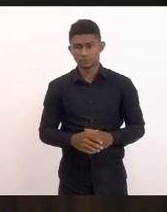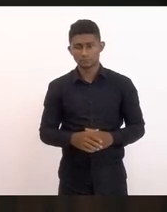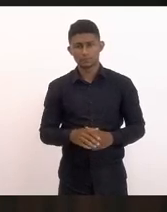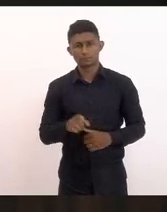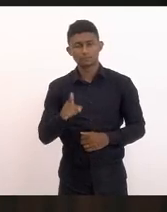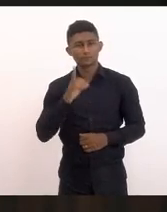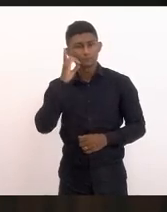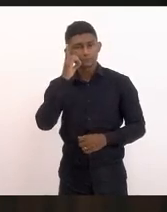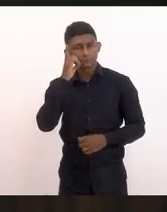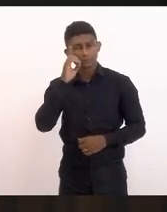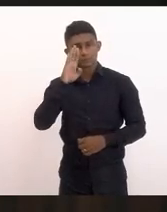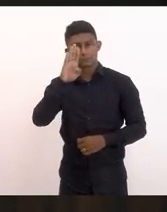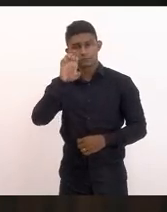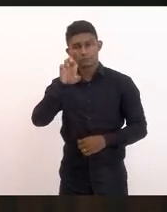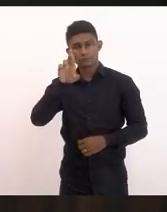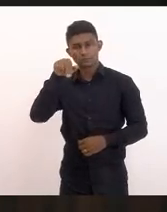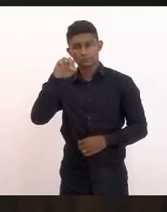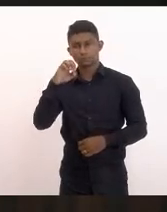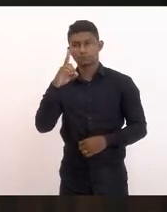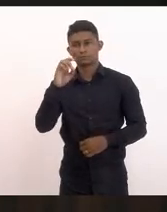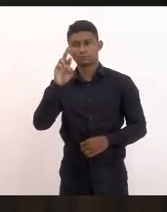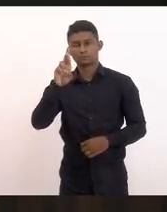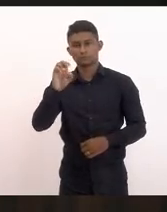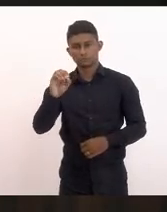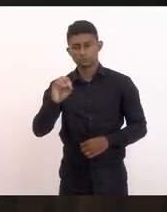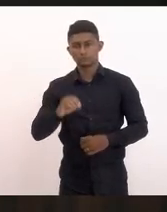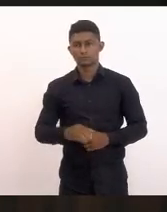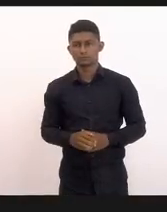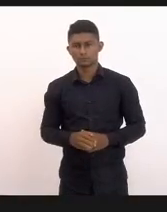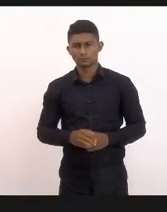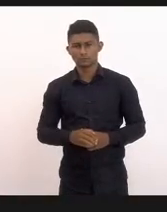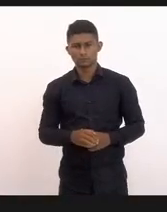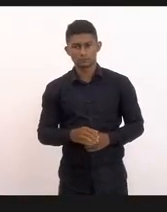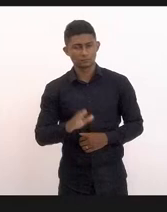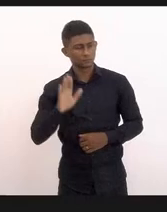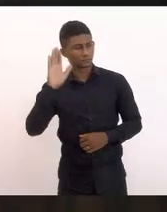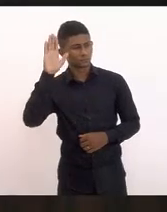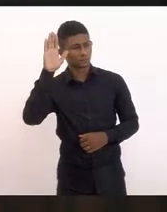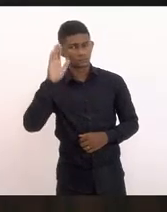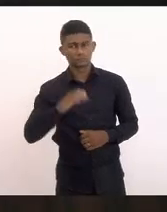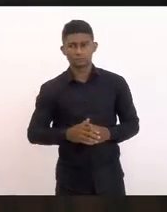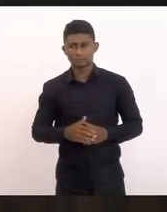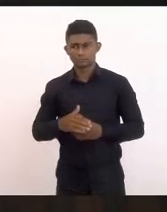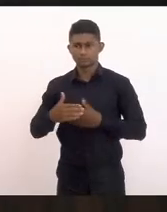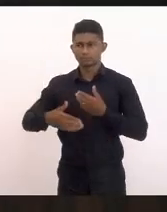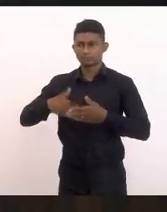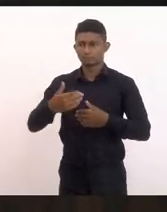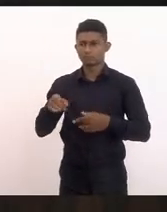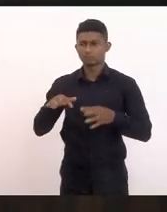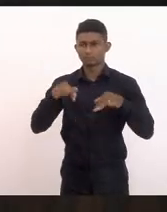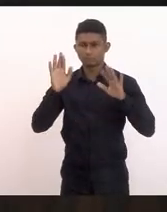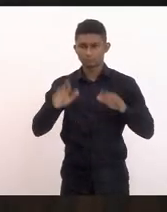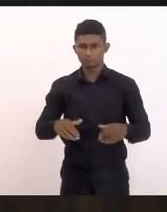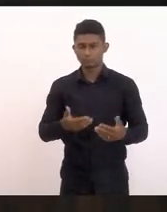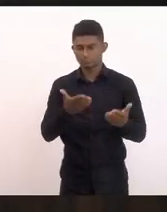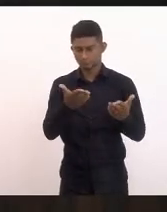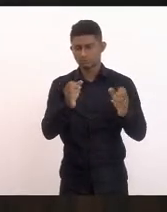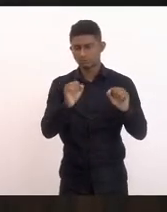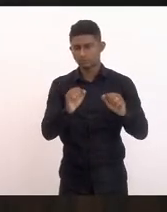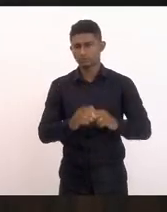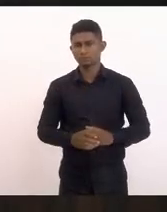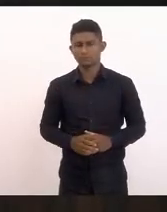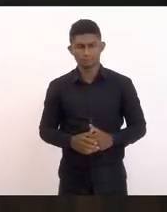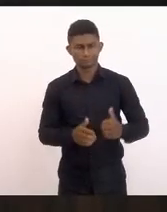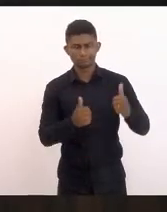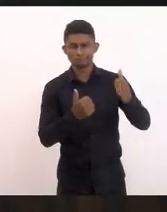subtenente Bernardo. Eu tenho uma questão de ordem, presidente. Vossa Excelência me permite? ao final da fala do subtenente, deputado Rodrigo.